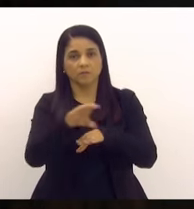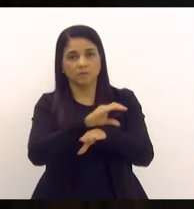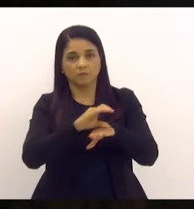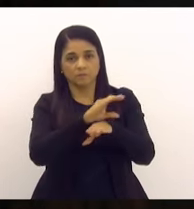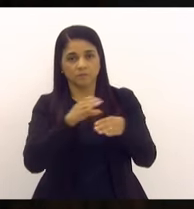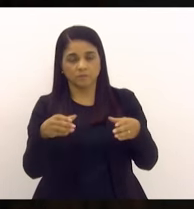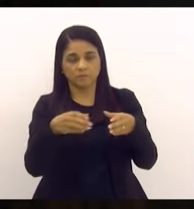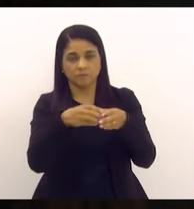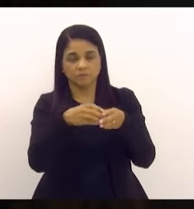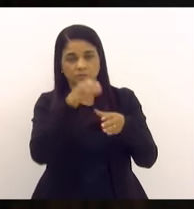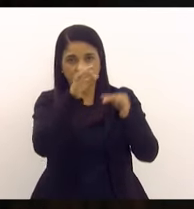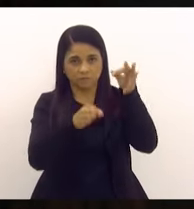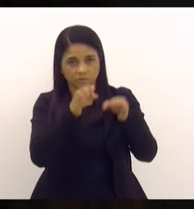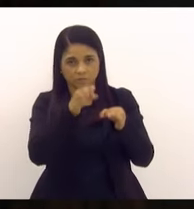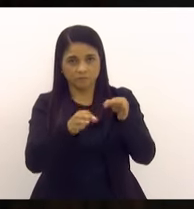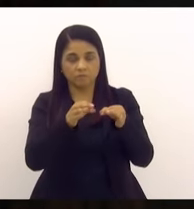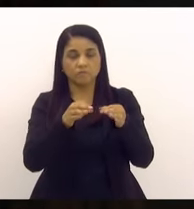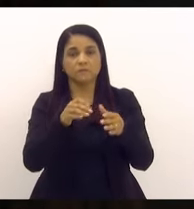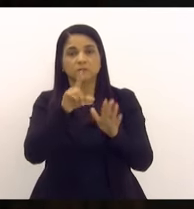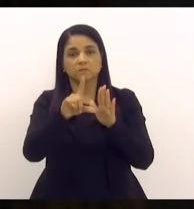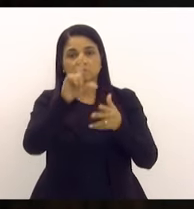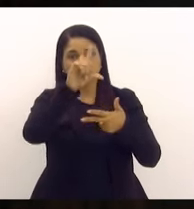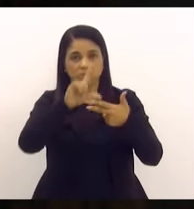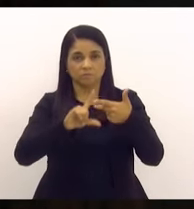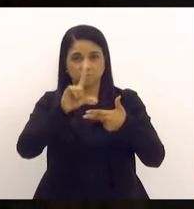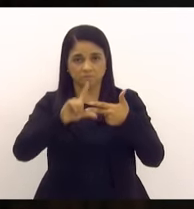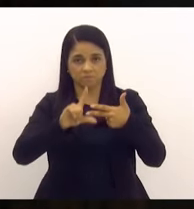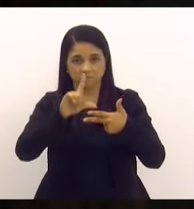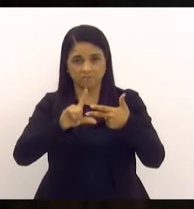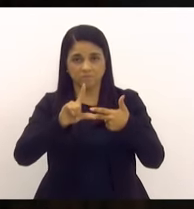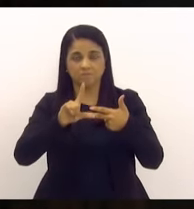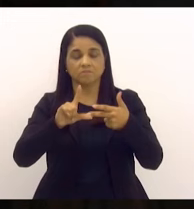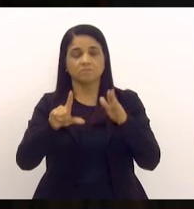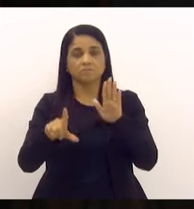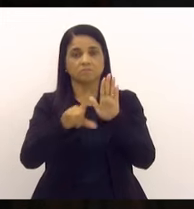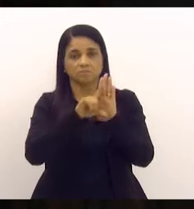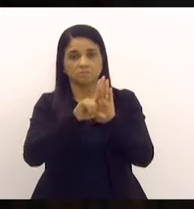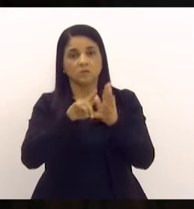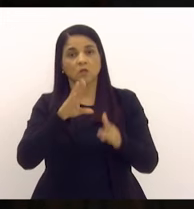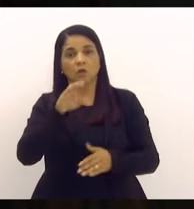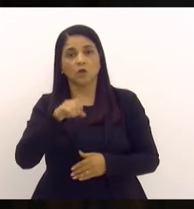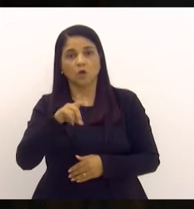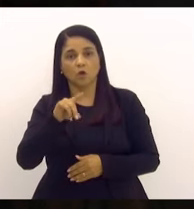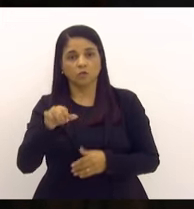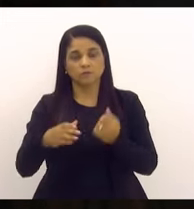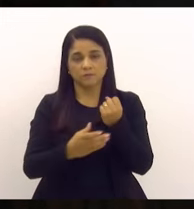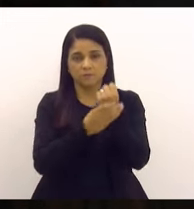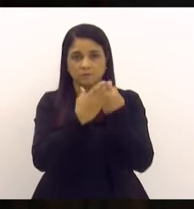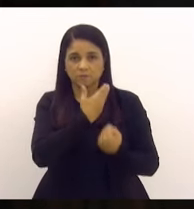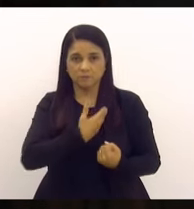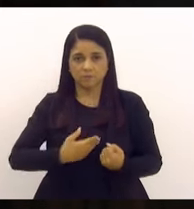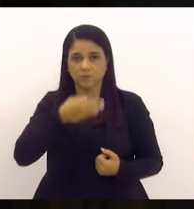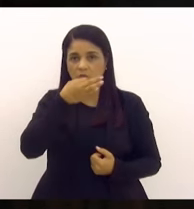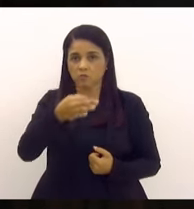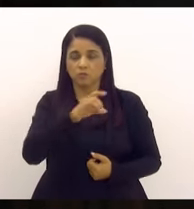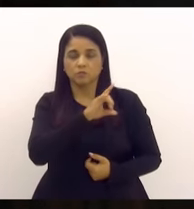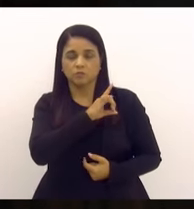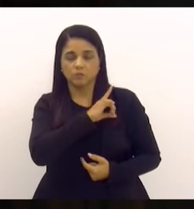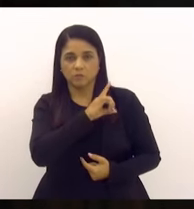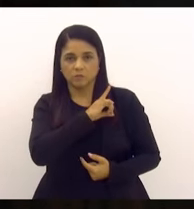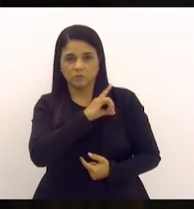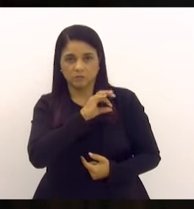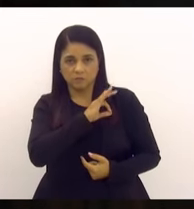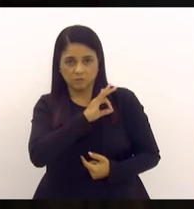e Justiça, de Legislação Constitucional Complementar e Códigos, de Segurança Pública e Assuntos de Polícia,